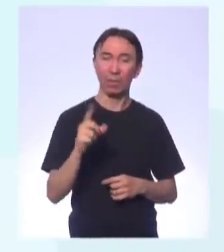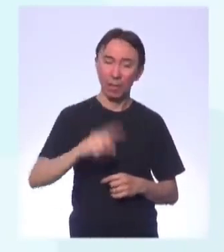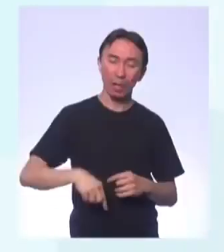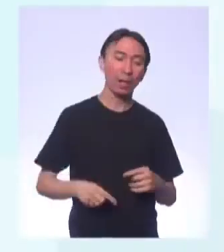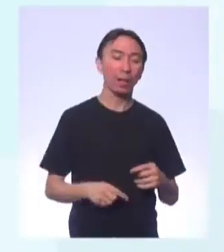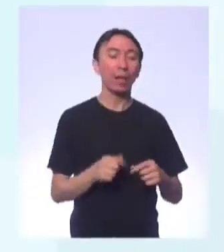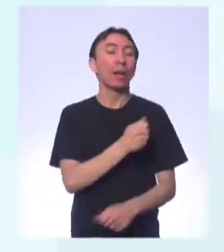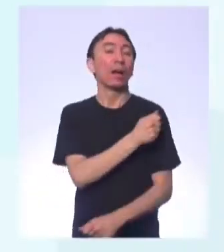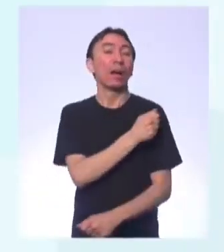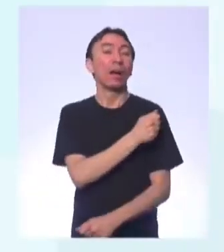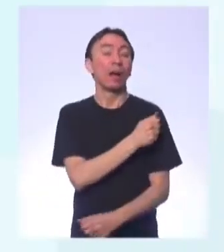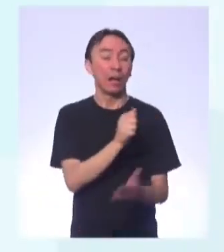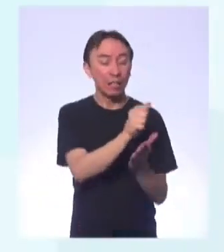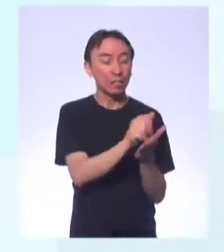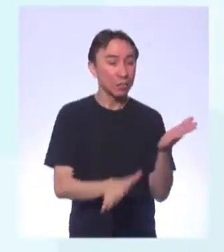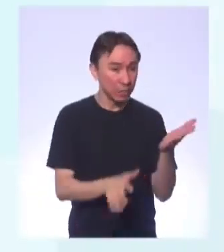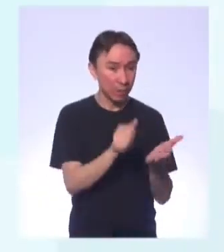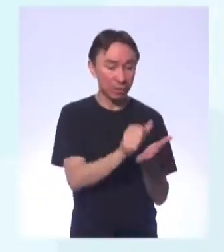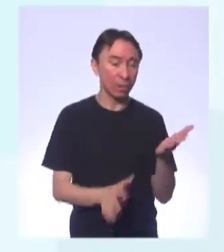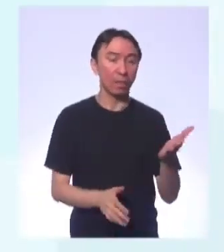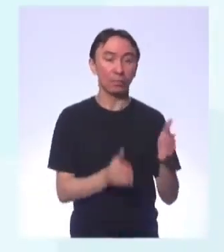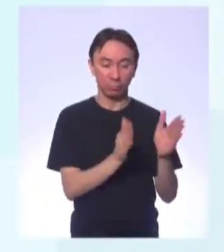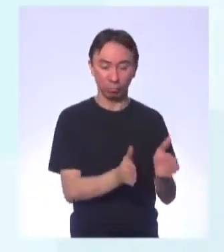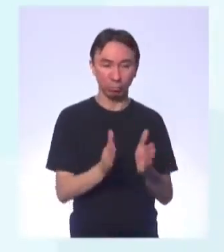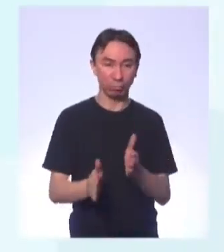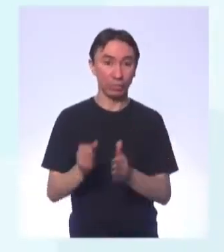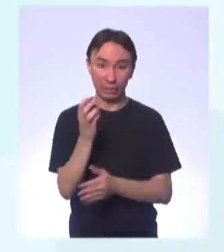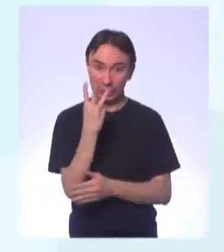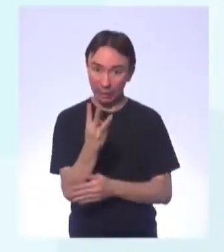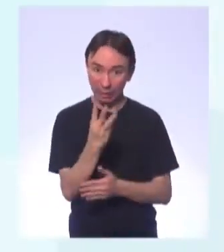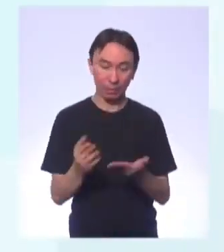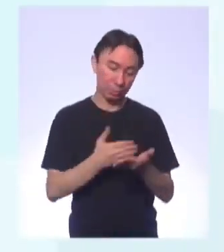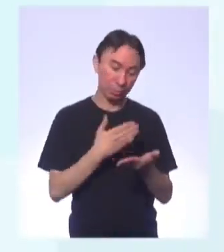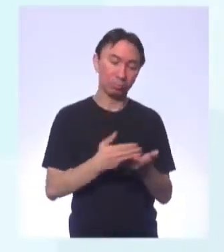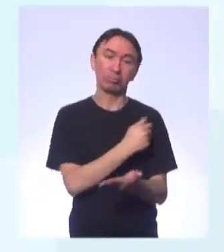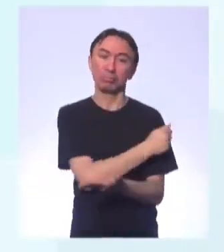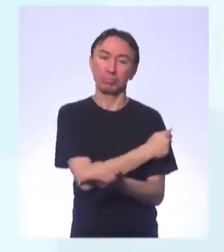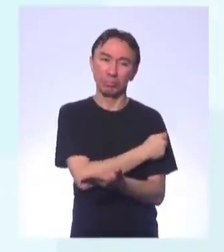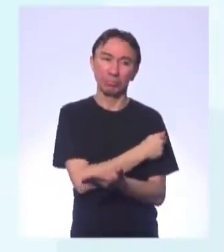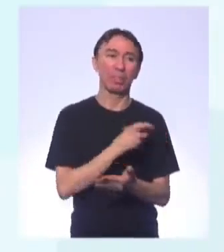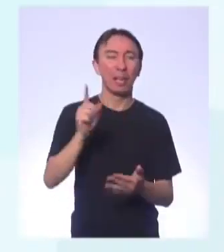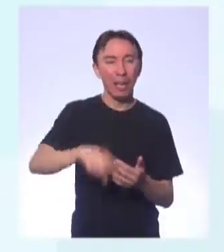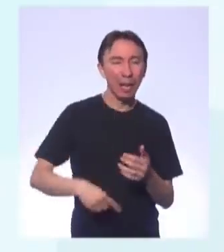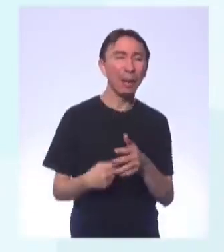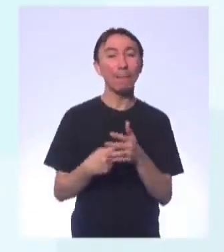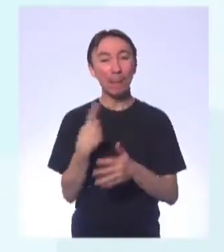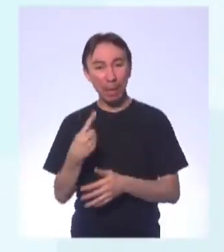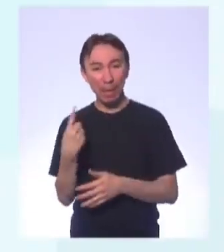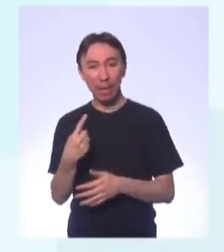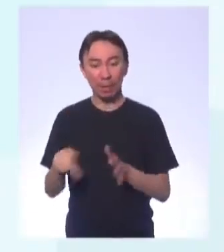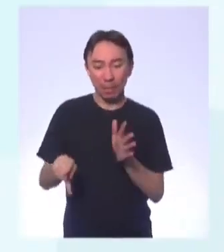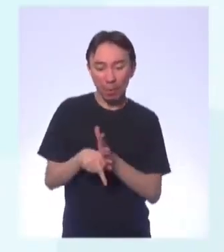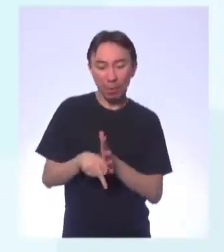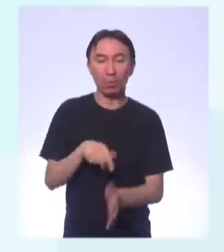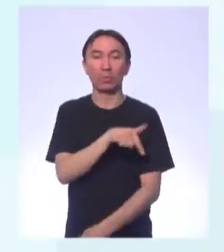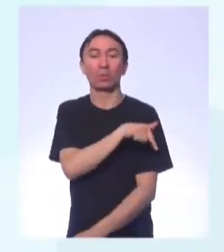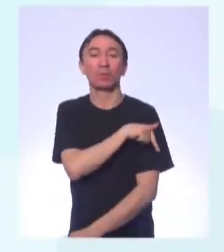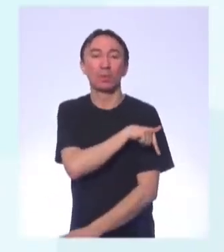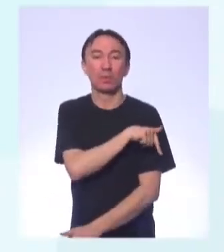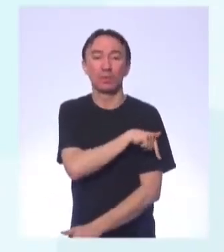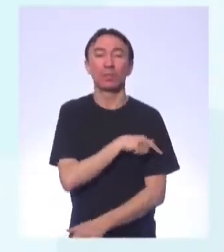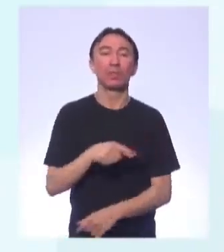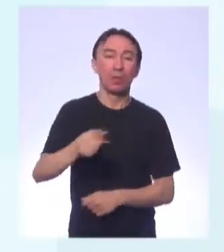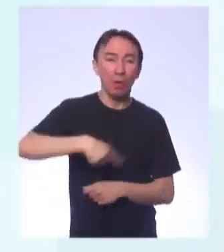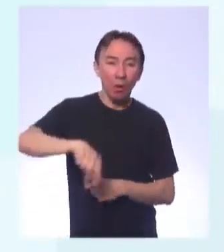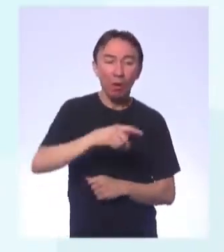três né do caderno do aprender sempre que fala né que é a primeira habilidade ou de 7º ano que nós vamos trabalhar que é compreender